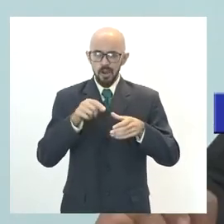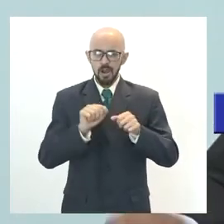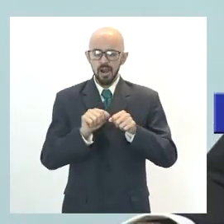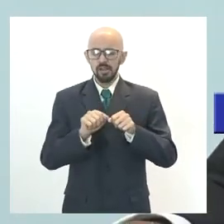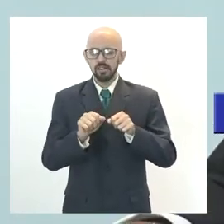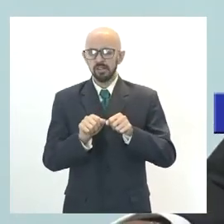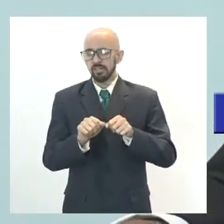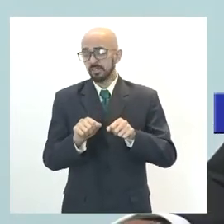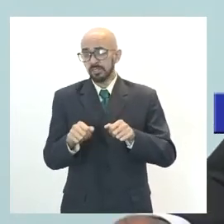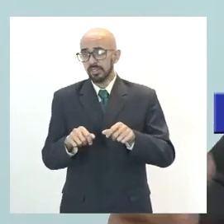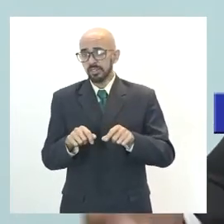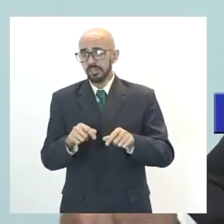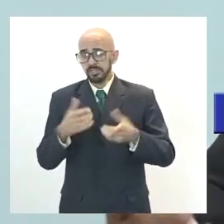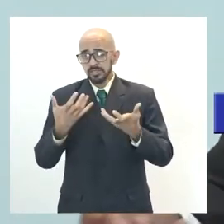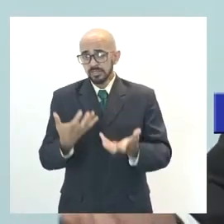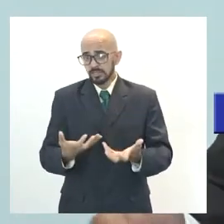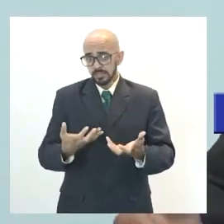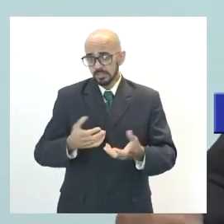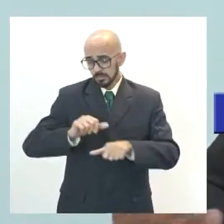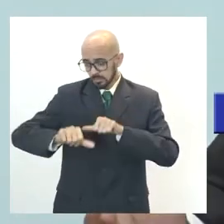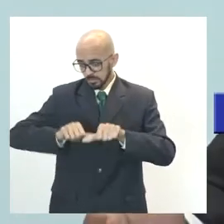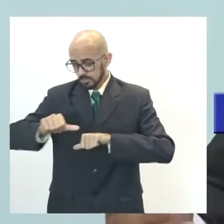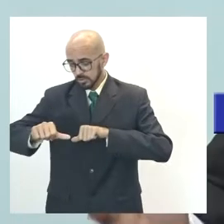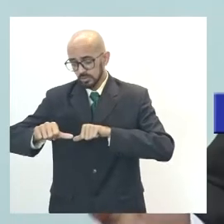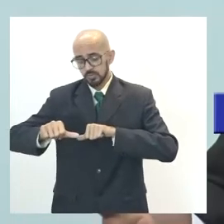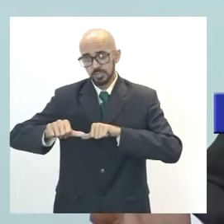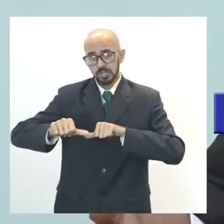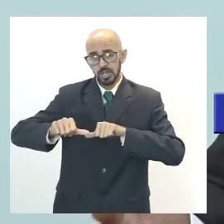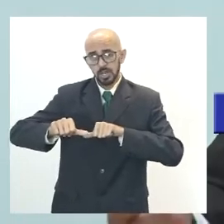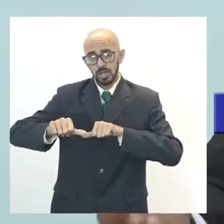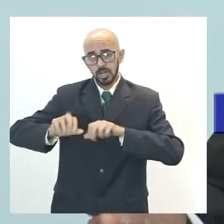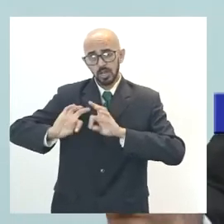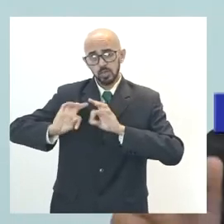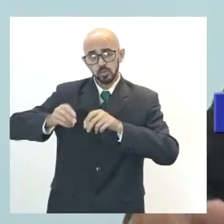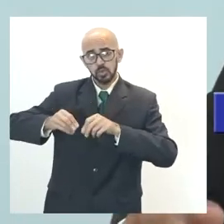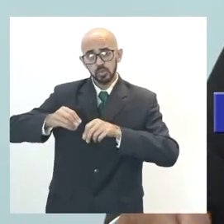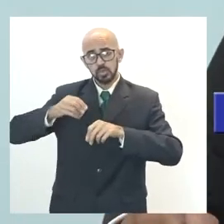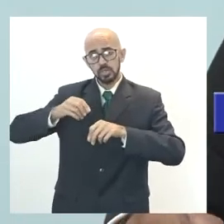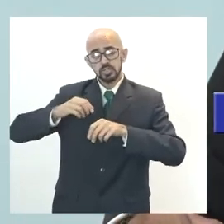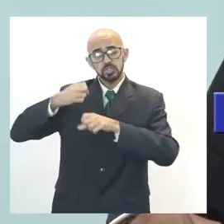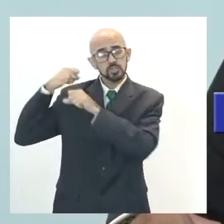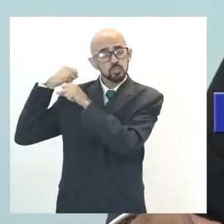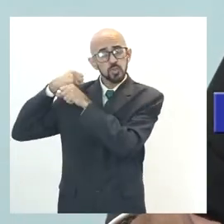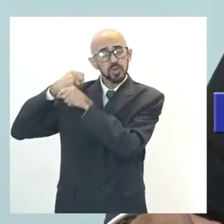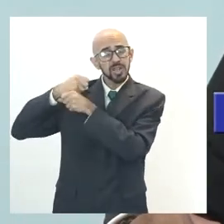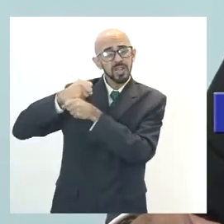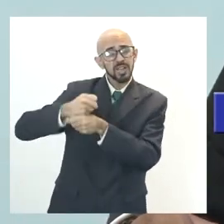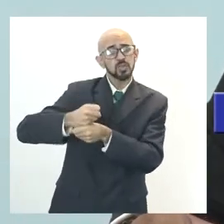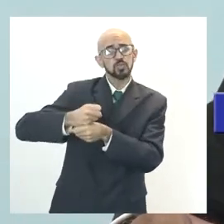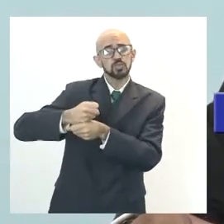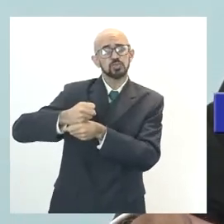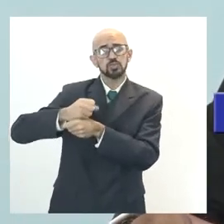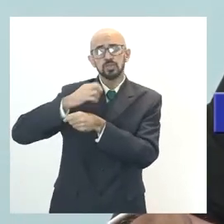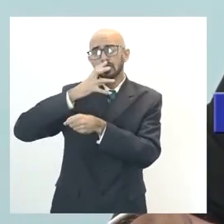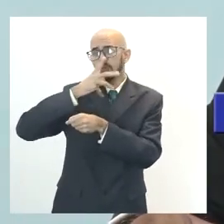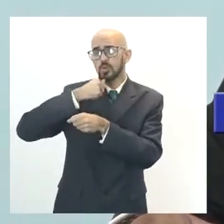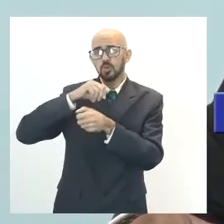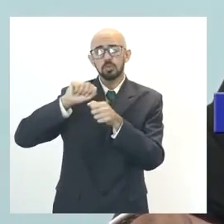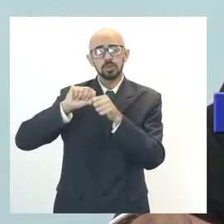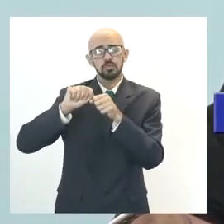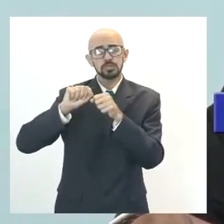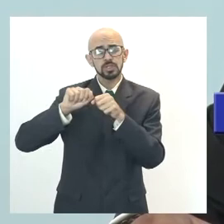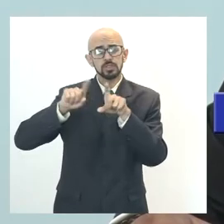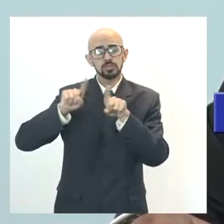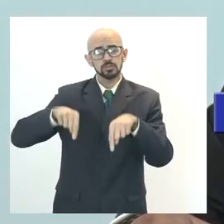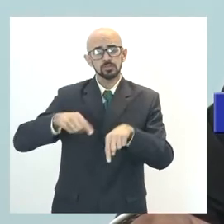estão querendo modificar o que nós conseguir anos e anos de batalha dele e o serviço